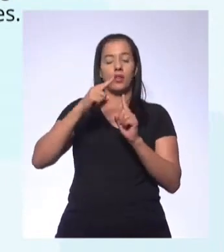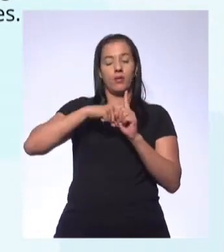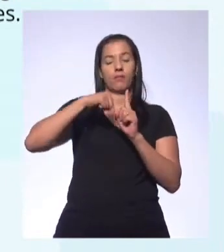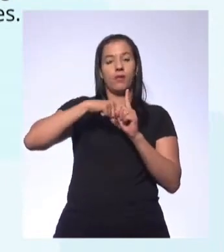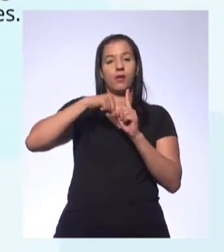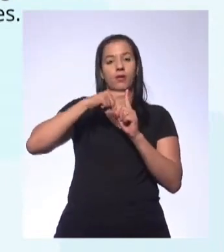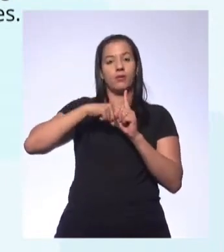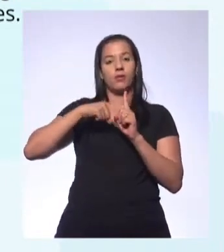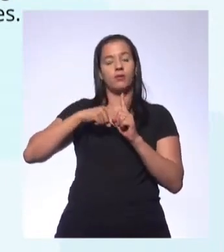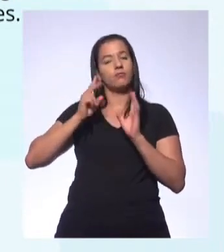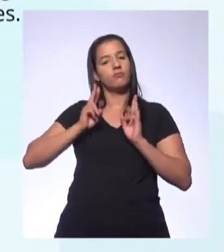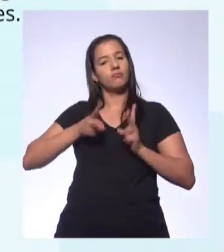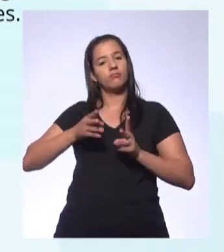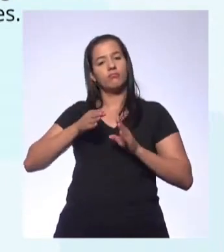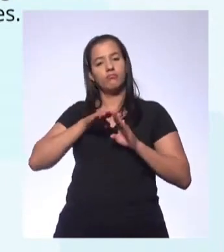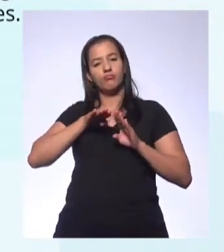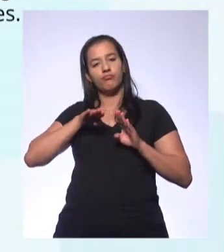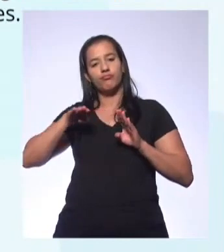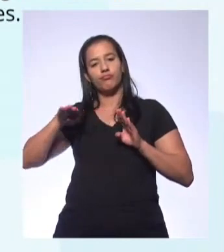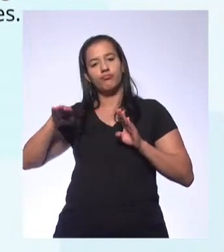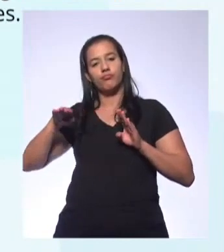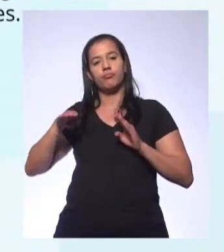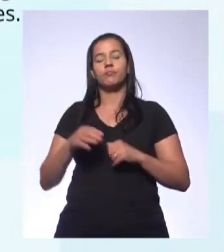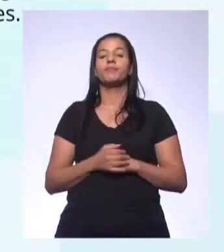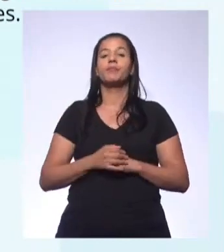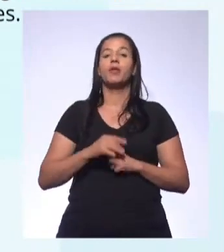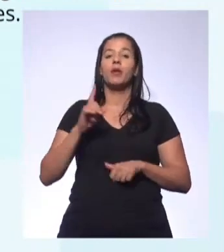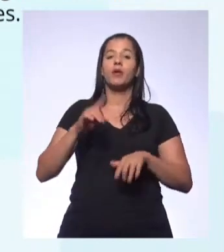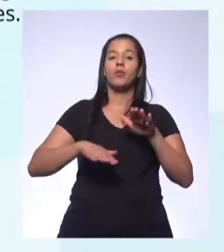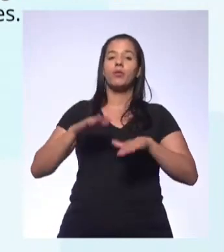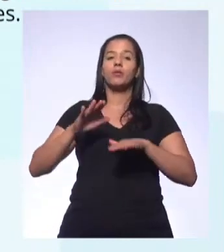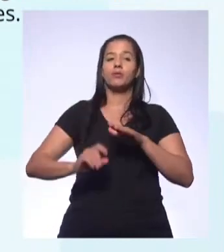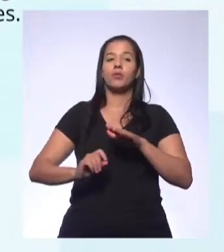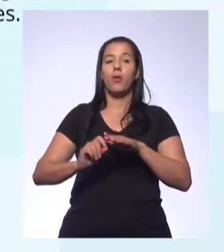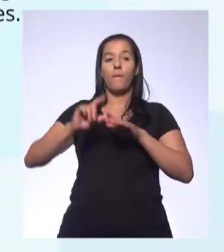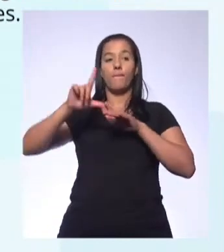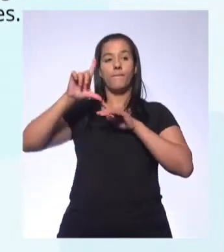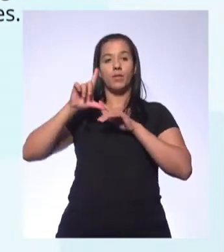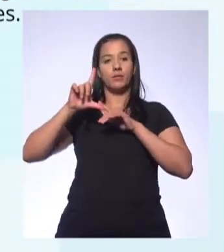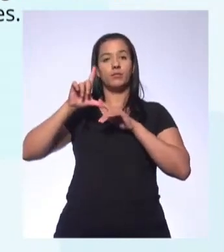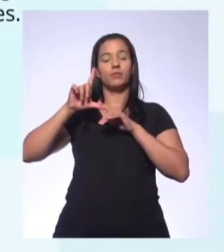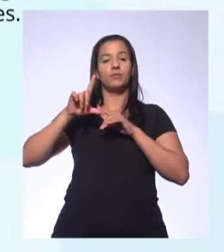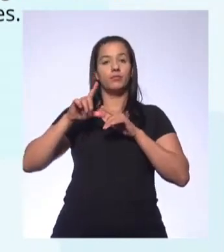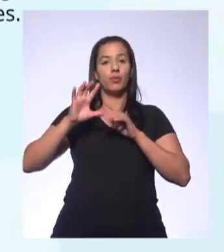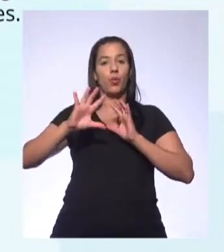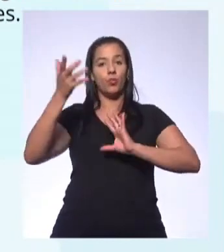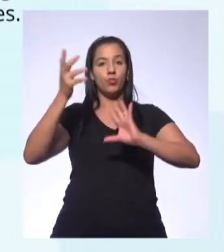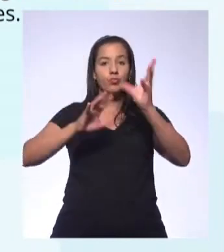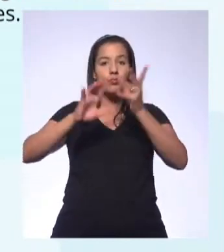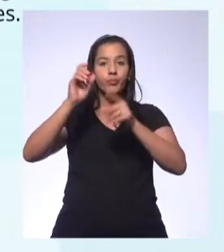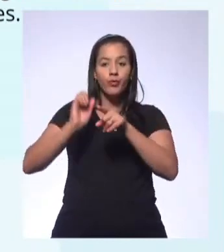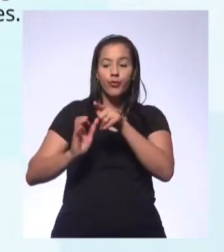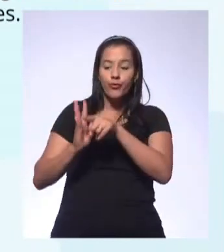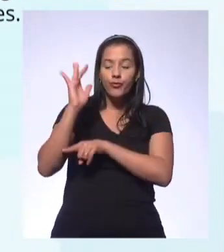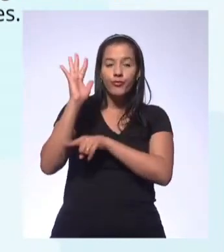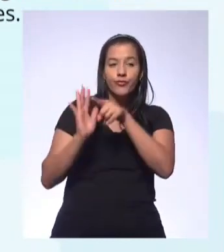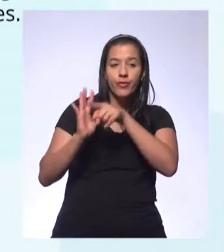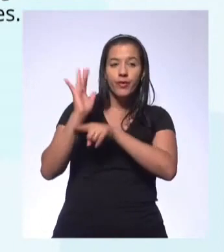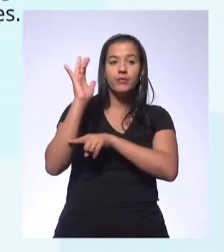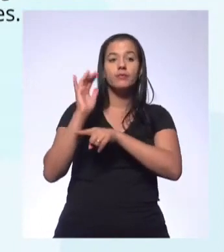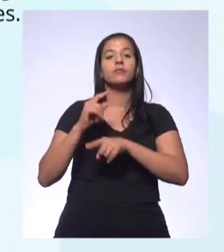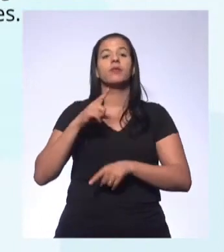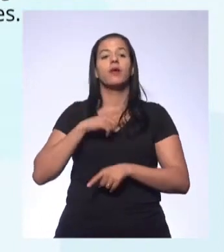temperatura amena. Como consequência do aumento do efeito estufa, por conta aí do excesso de